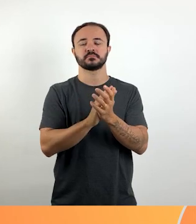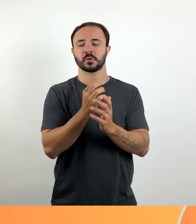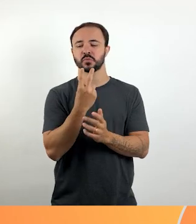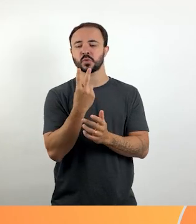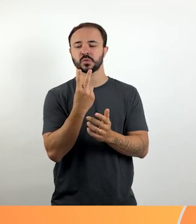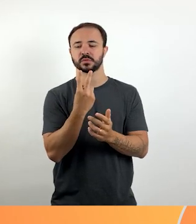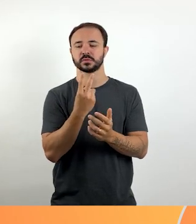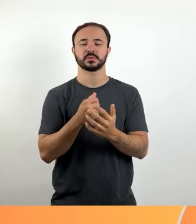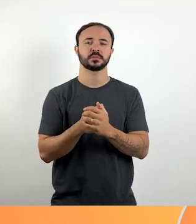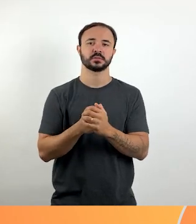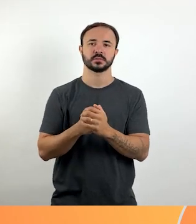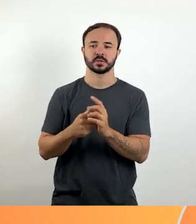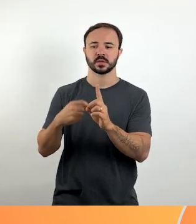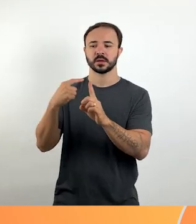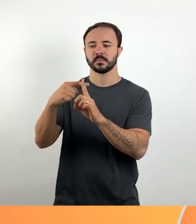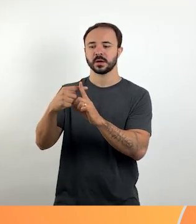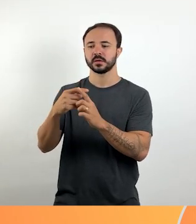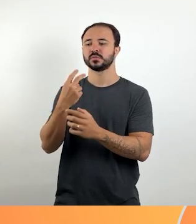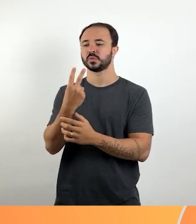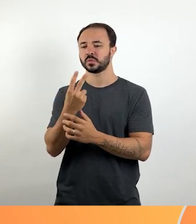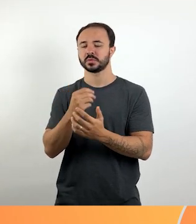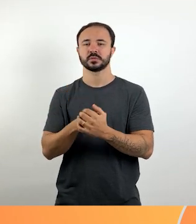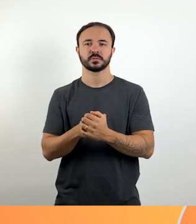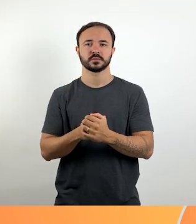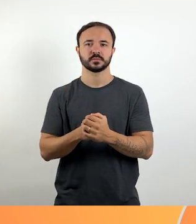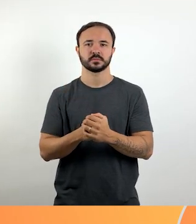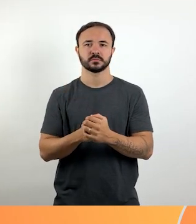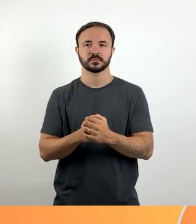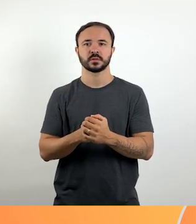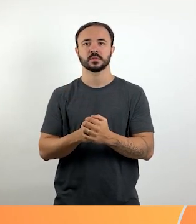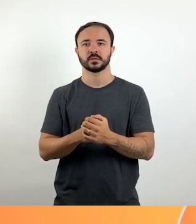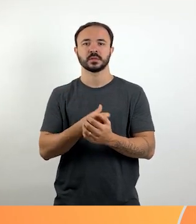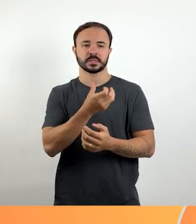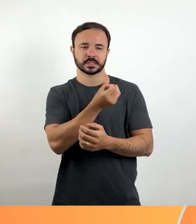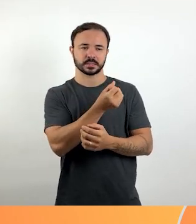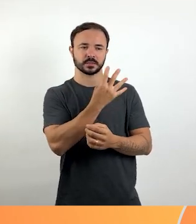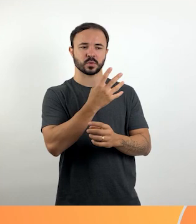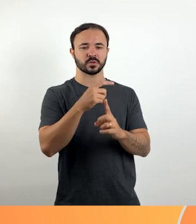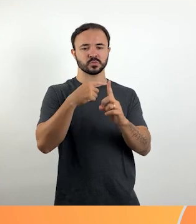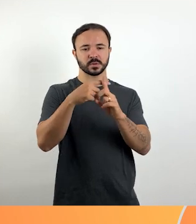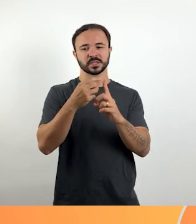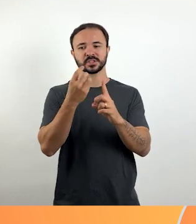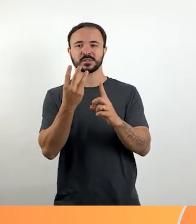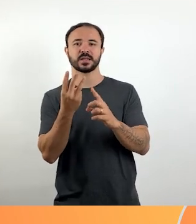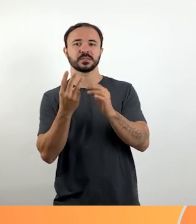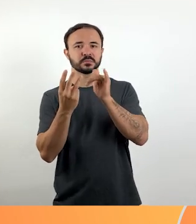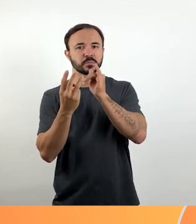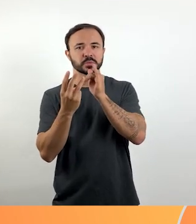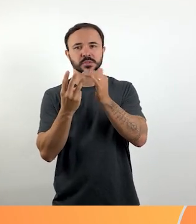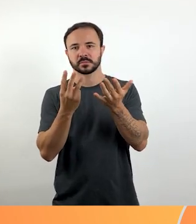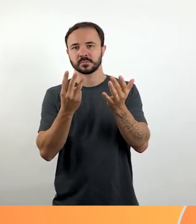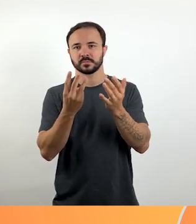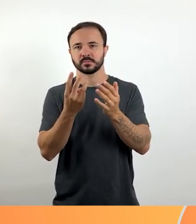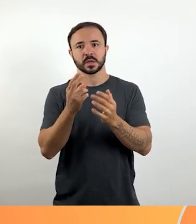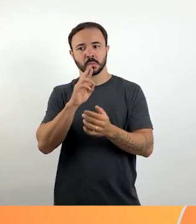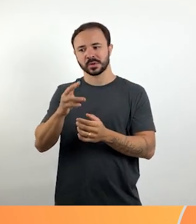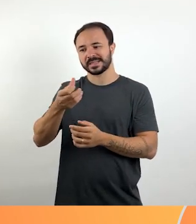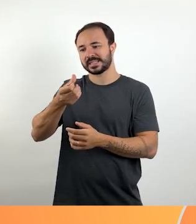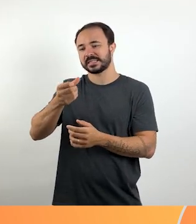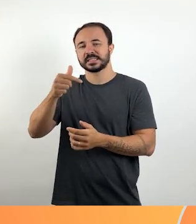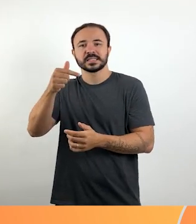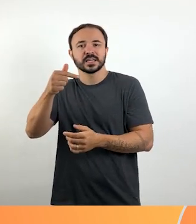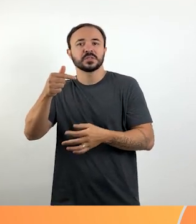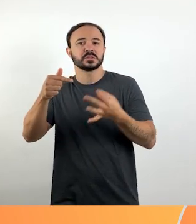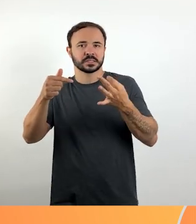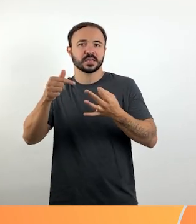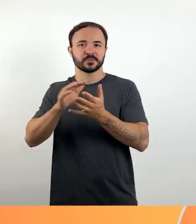2 mais 2, 64 mais 3, por exemplo. Essa soma aqui ela dá 67. Mas